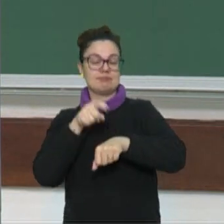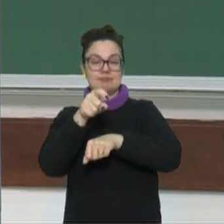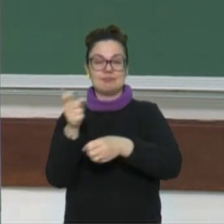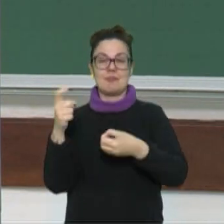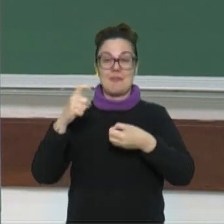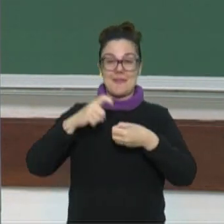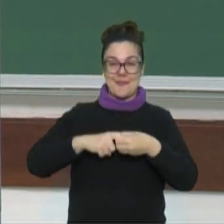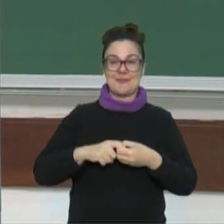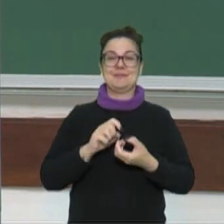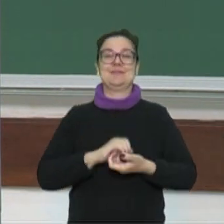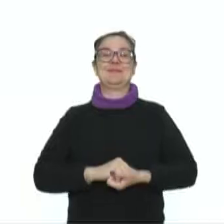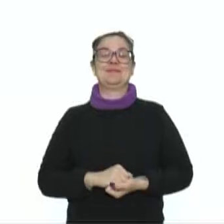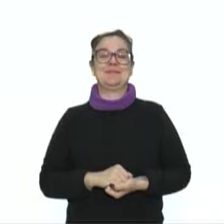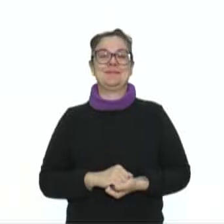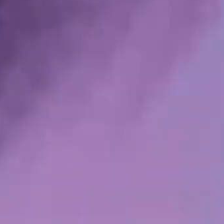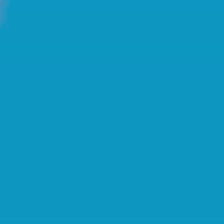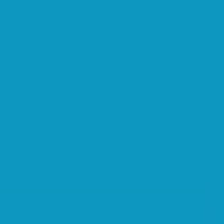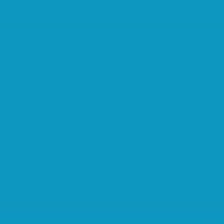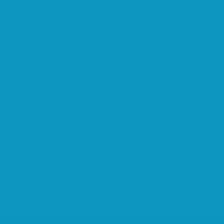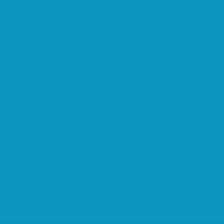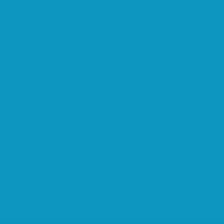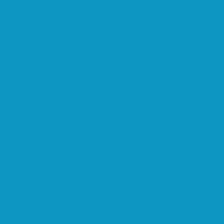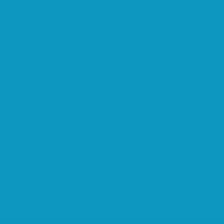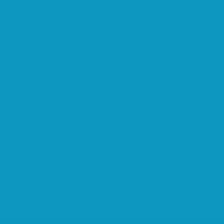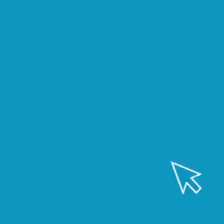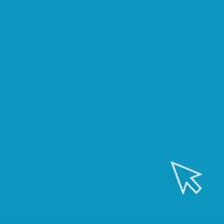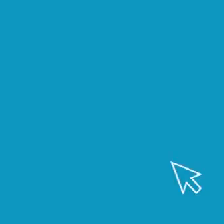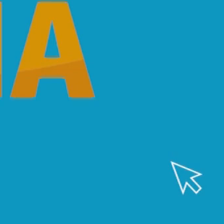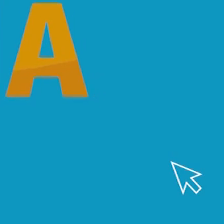já retornamos de novo.